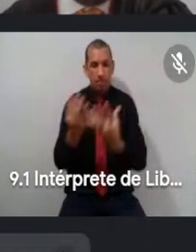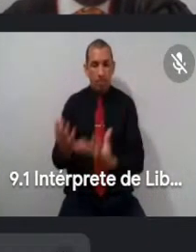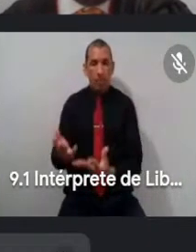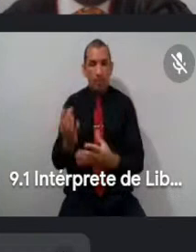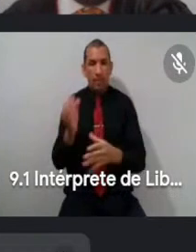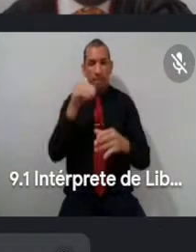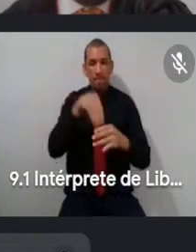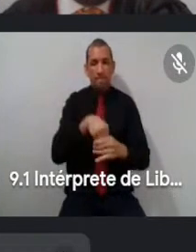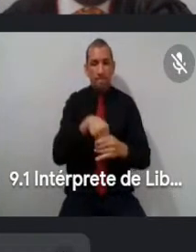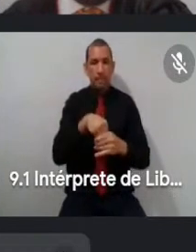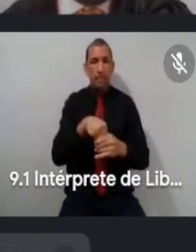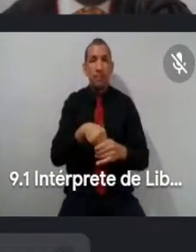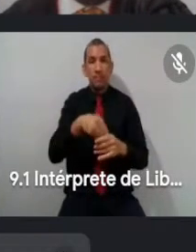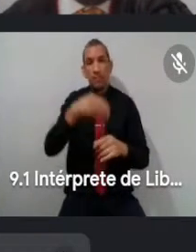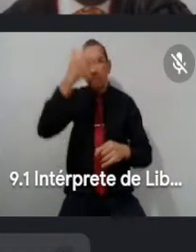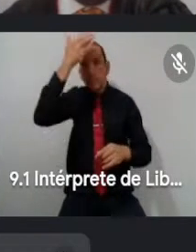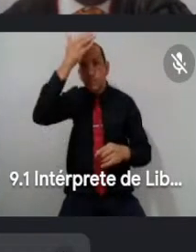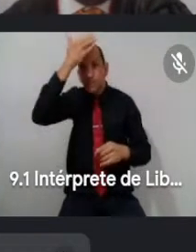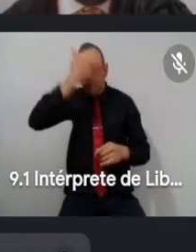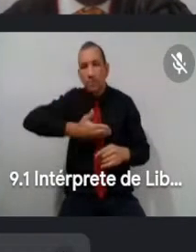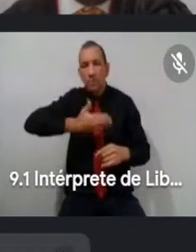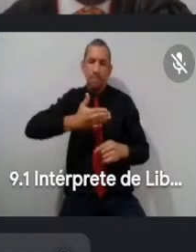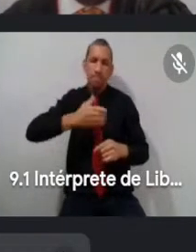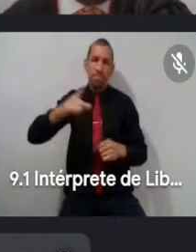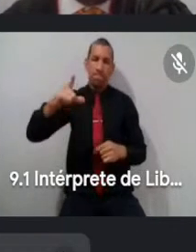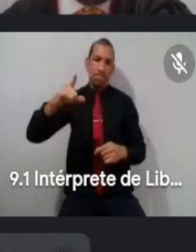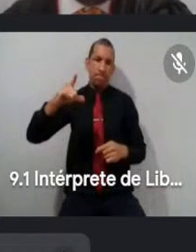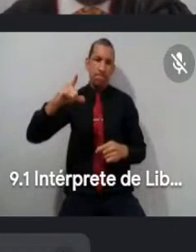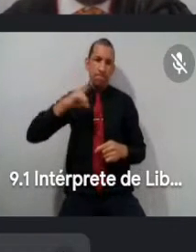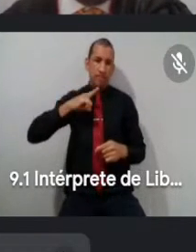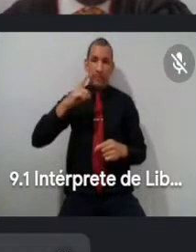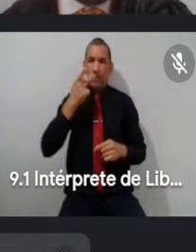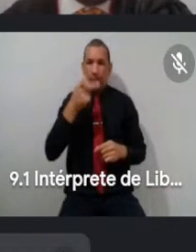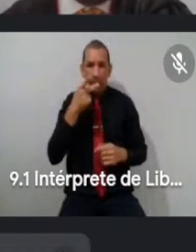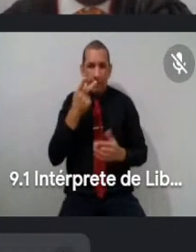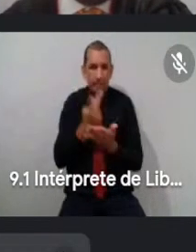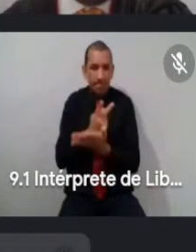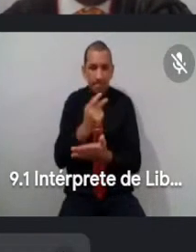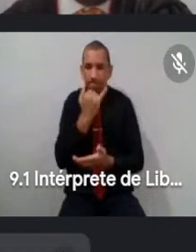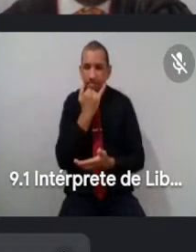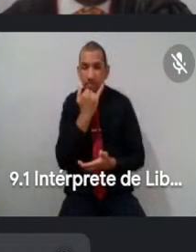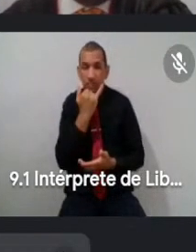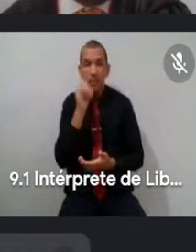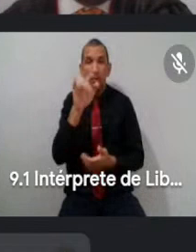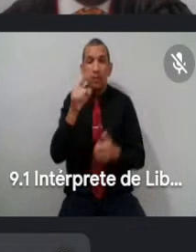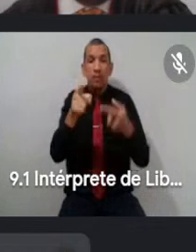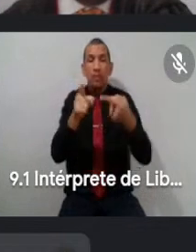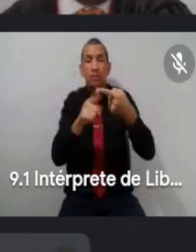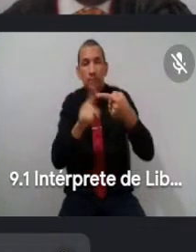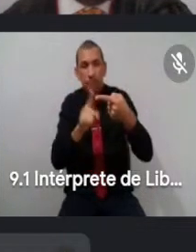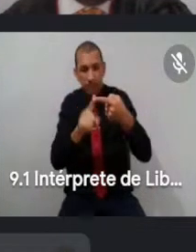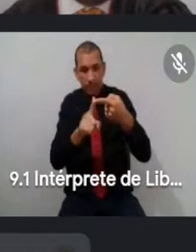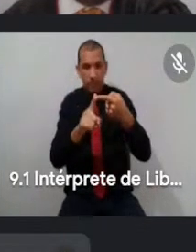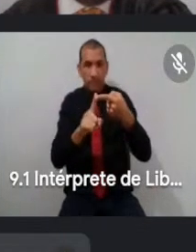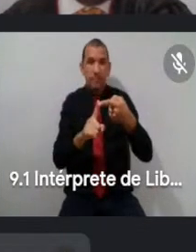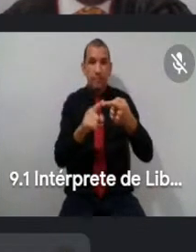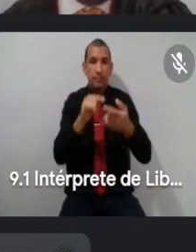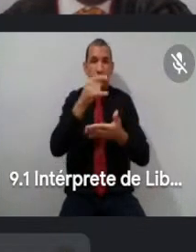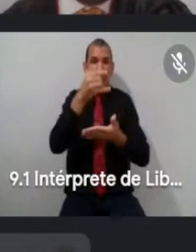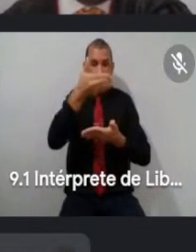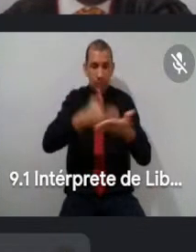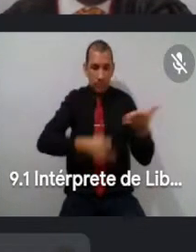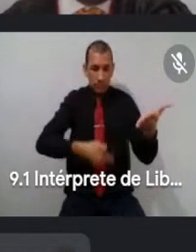restou cabalmente de provado e aprovado o uso da palavra primeiro por aqui pela confecção de uma